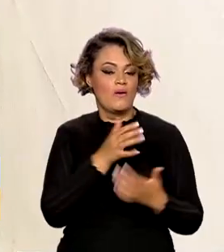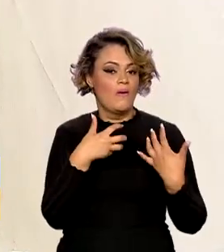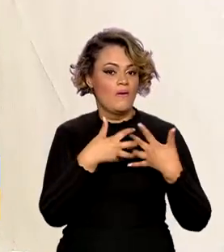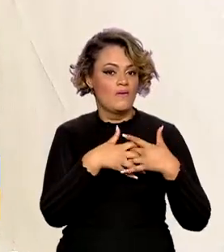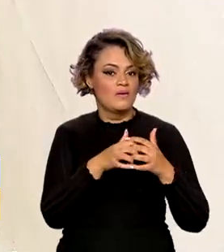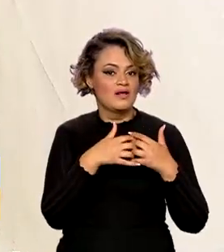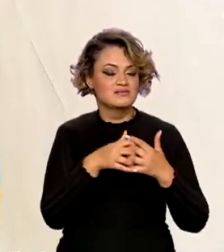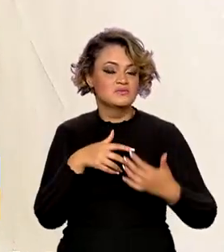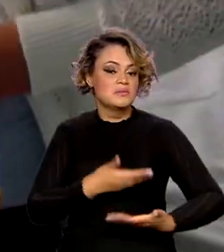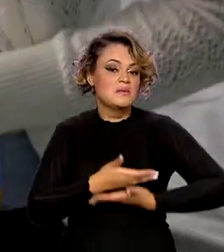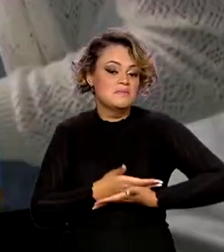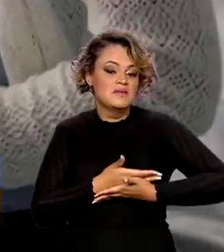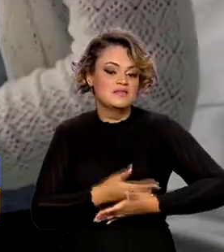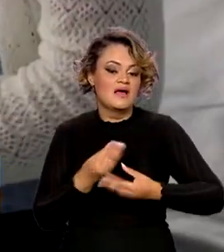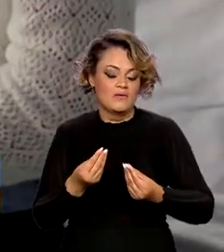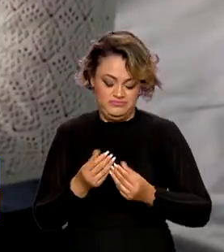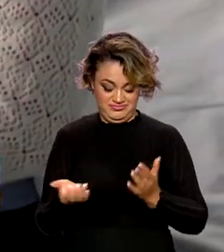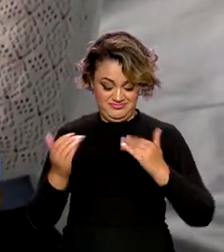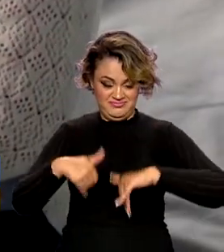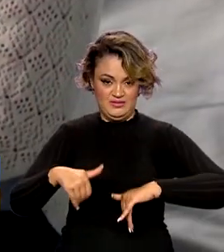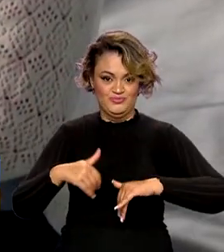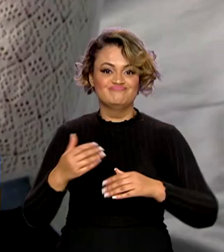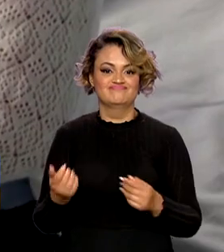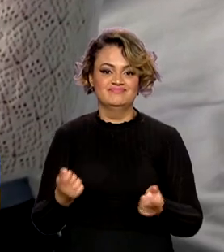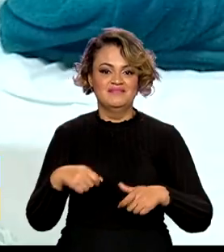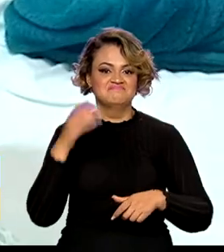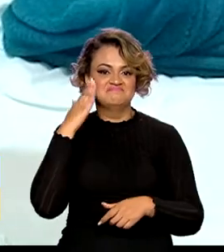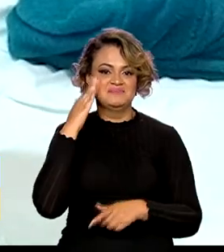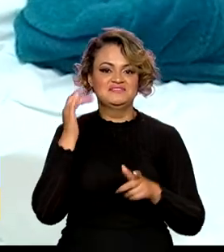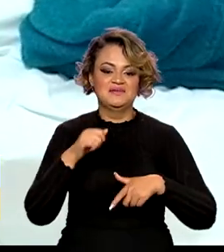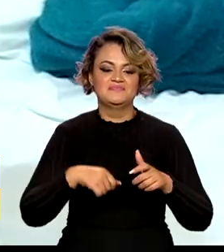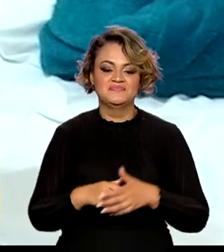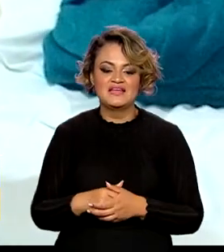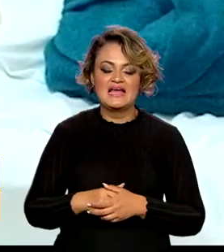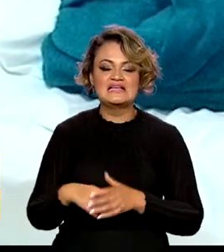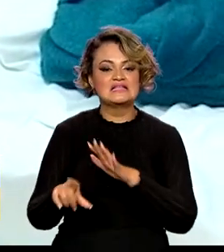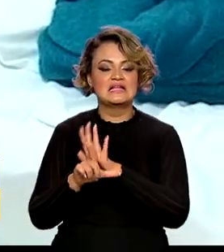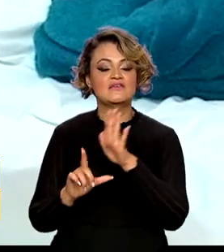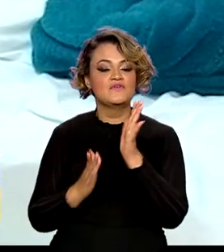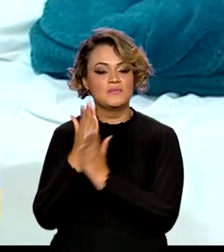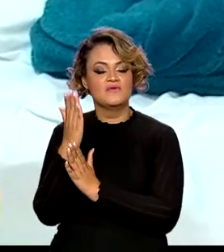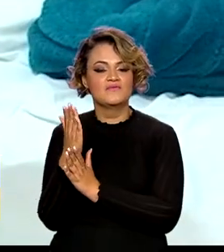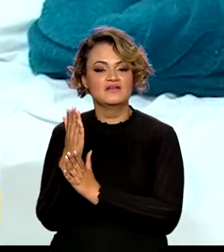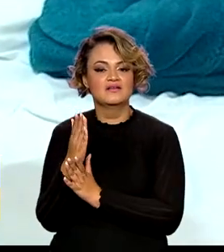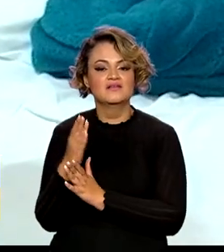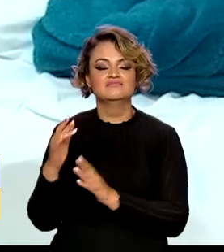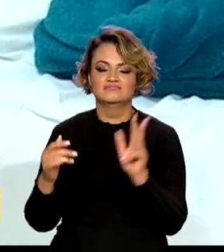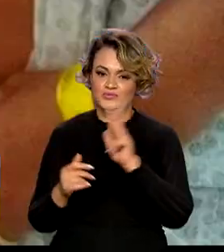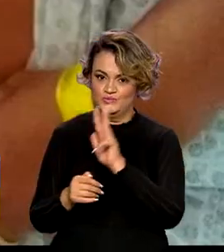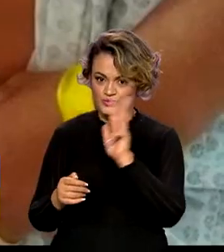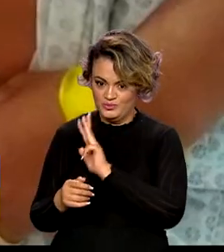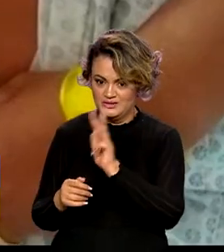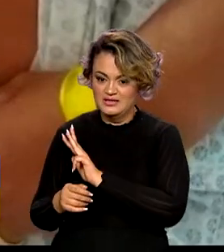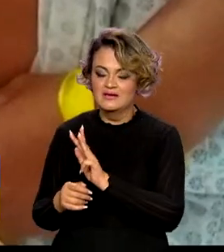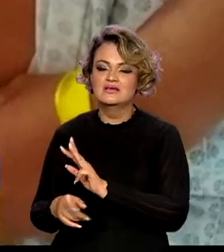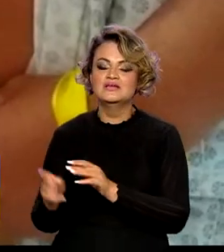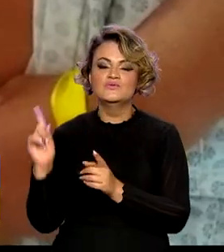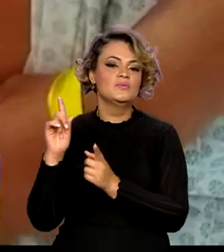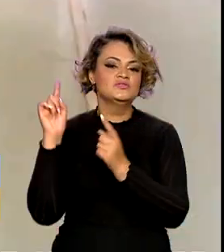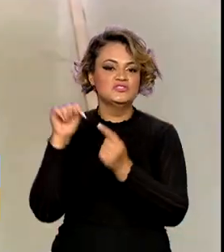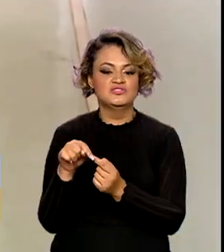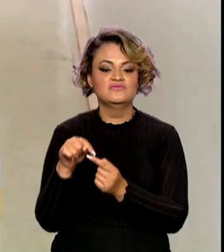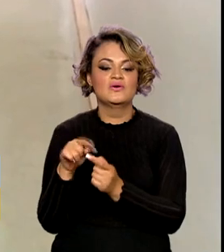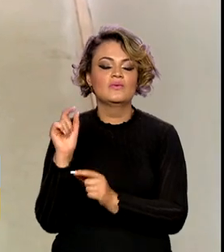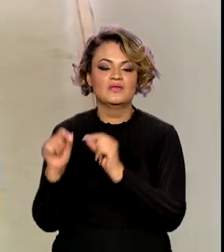do coração do bebê ainda no útero da mãe A lei foi sancionada pelo presidente Lula e tem como